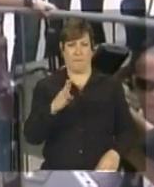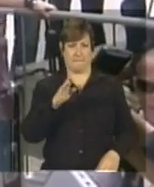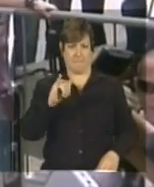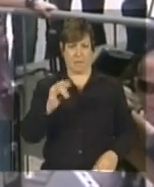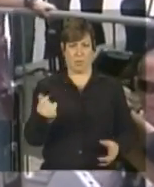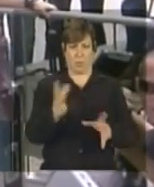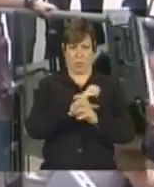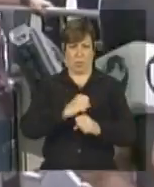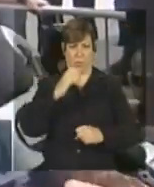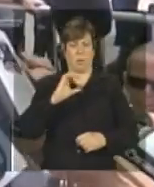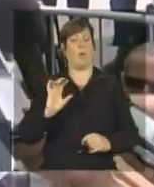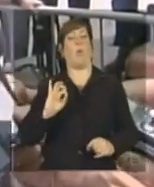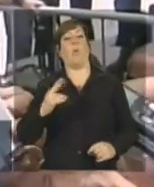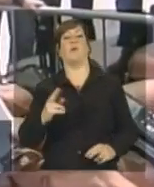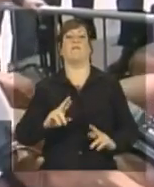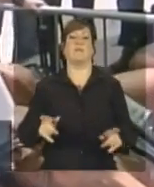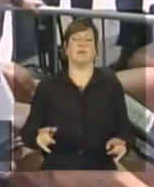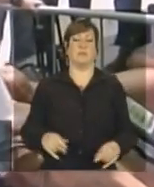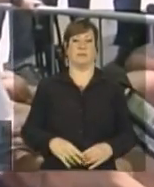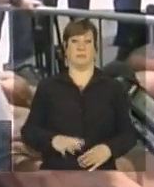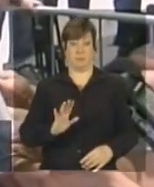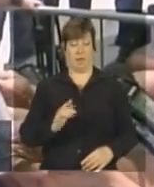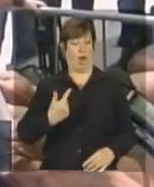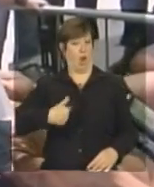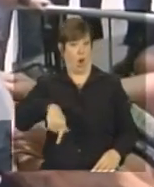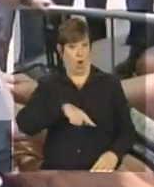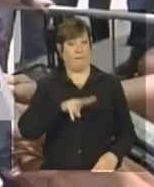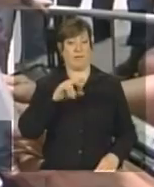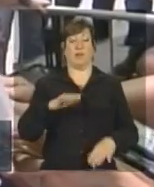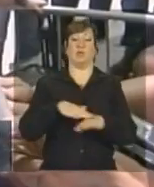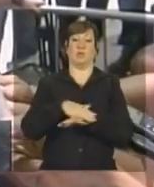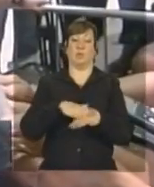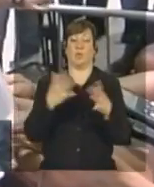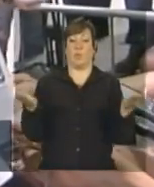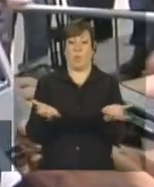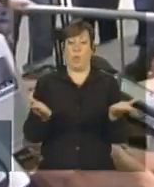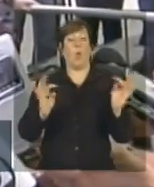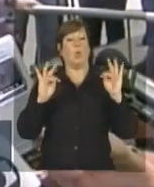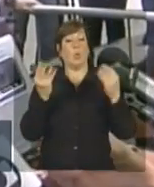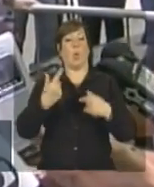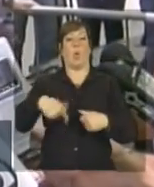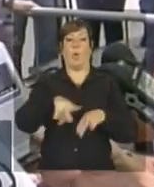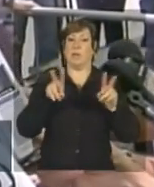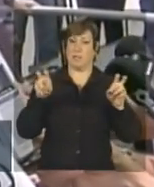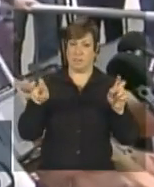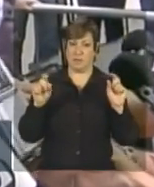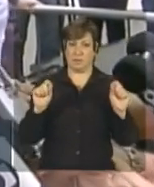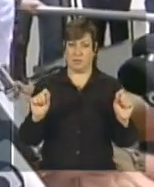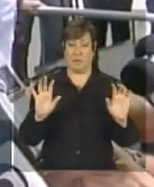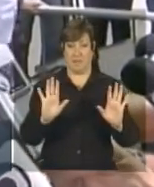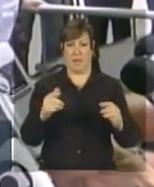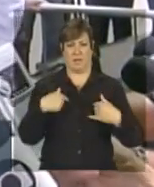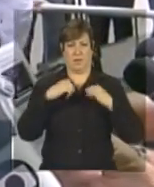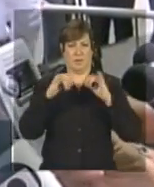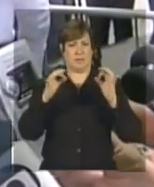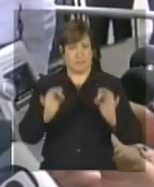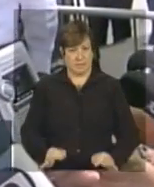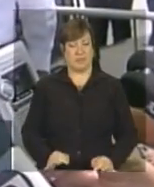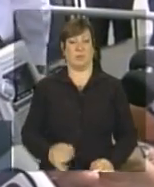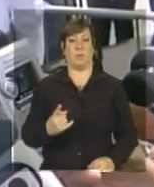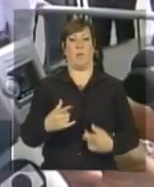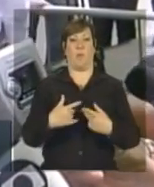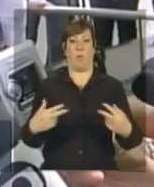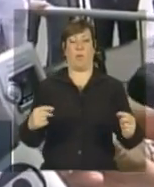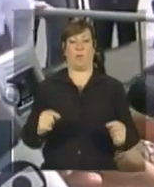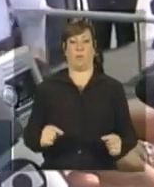5,4 bilhões ou já foi refeita essa conta? Olha, nós vamos discutir hoje todas essas questões. Agora, eu te asseguro uma coisa.